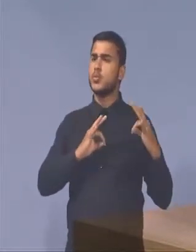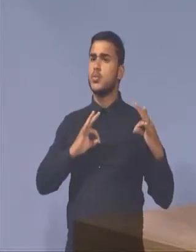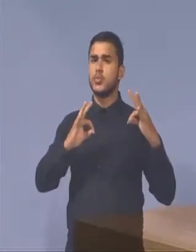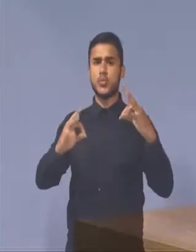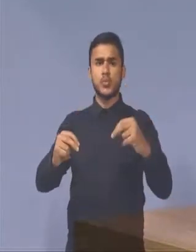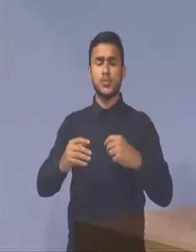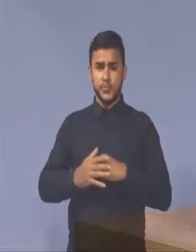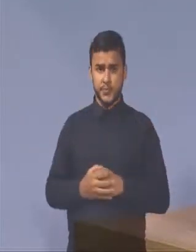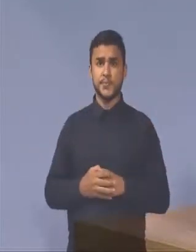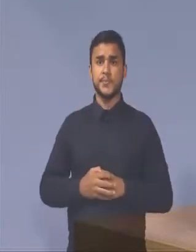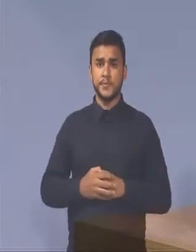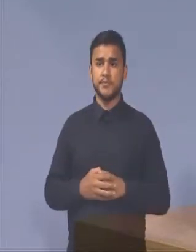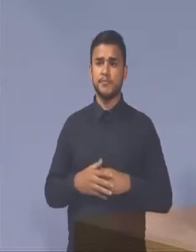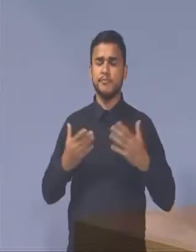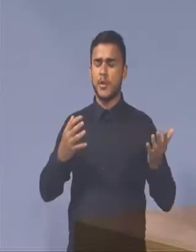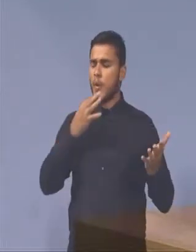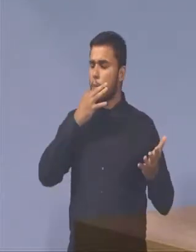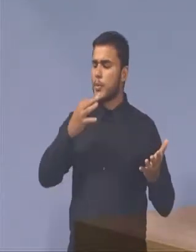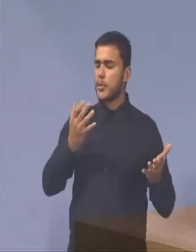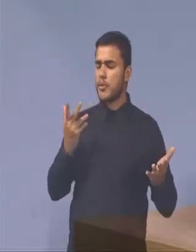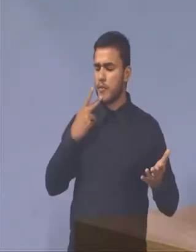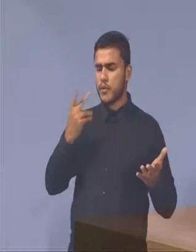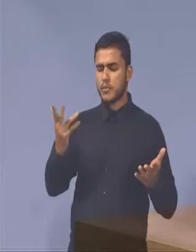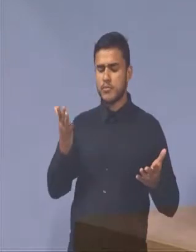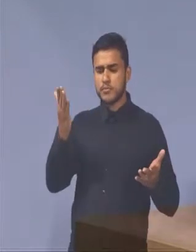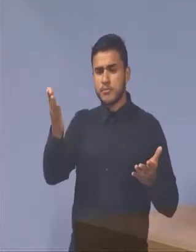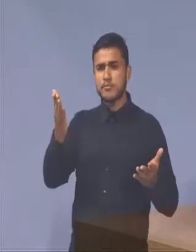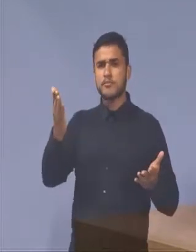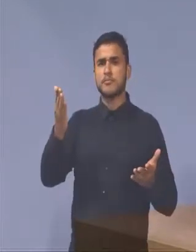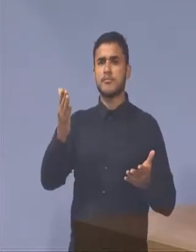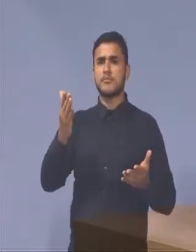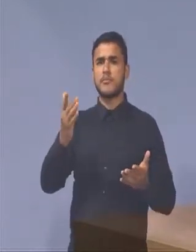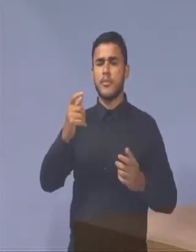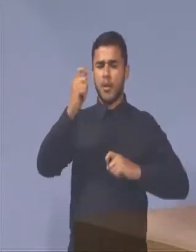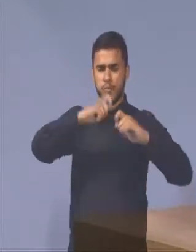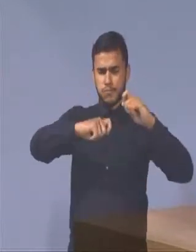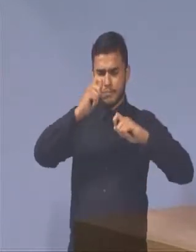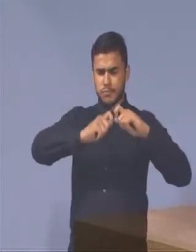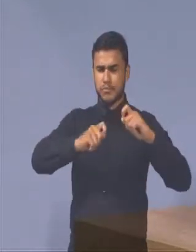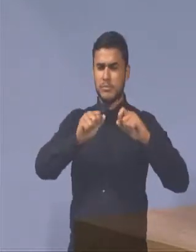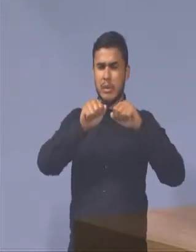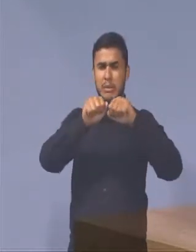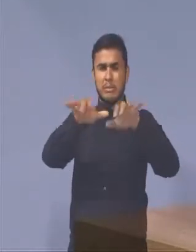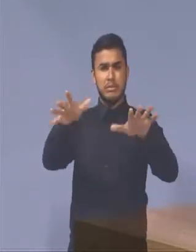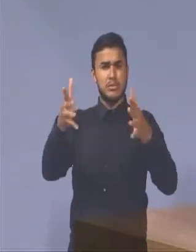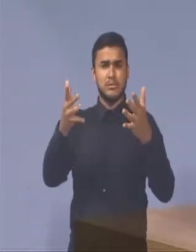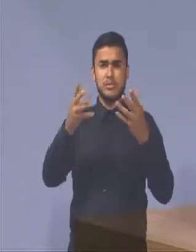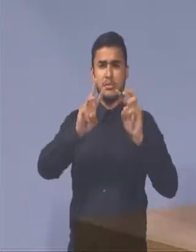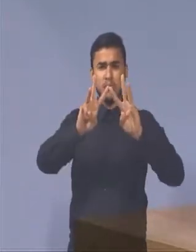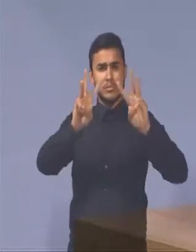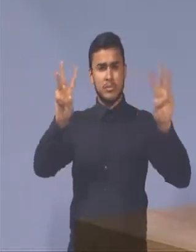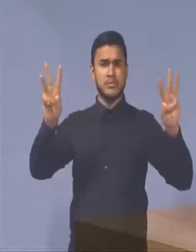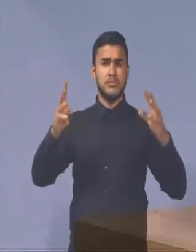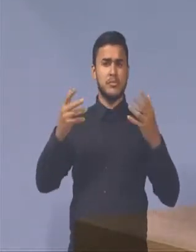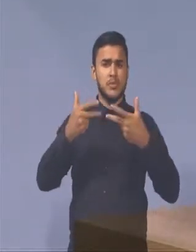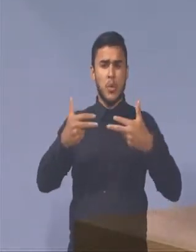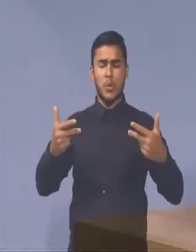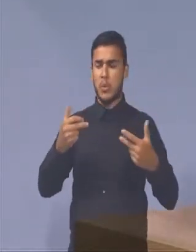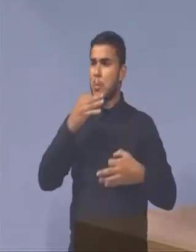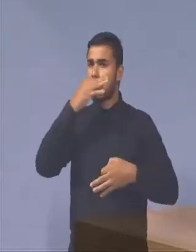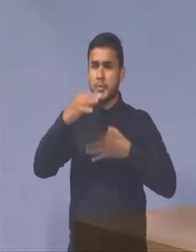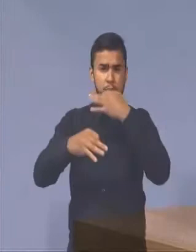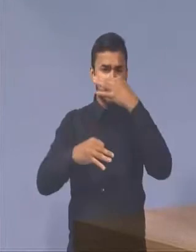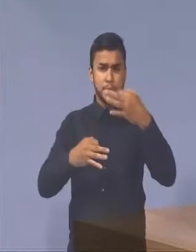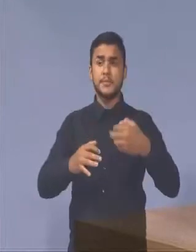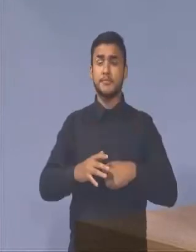presentes, inclusive a questão que você levantou rapidamente, de exploração sexual, de manobra de opinião,